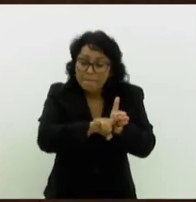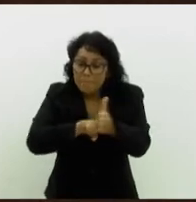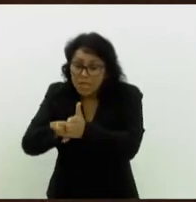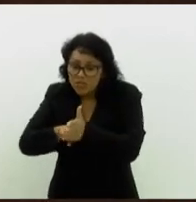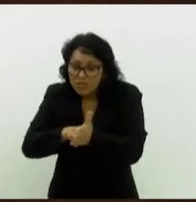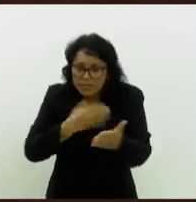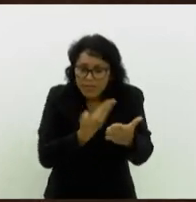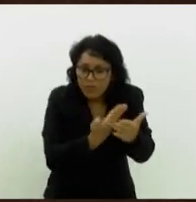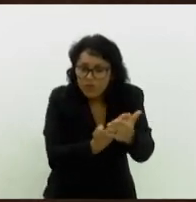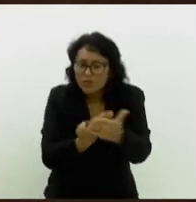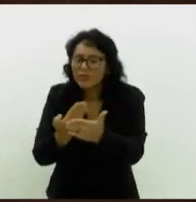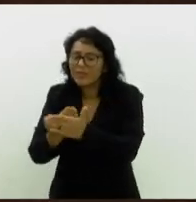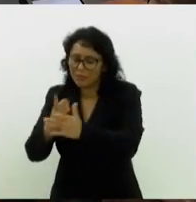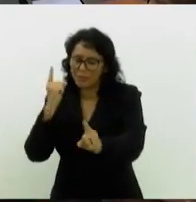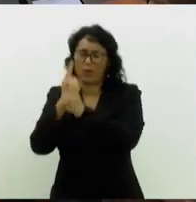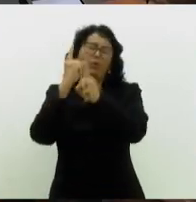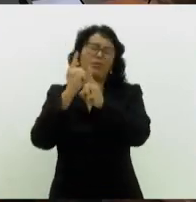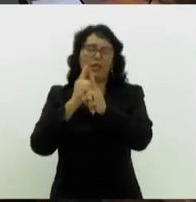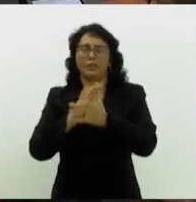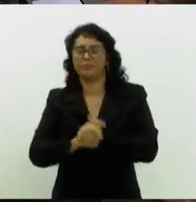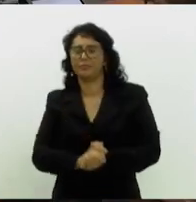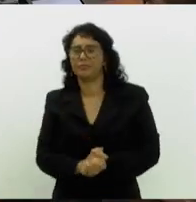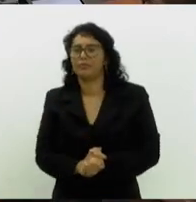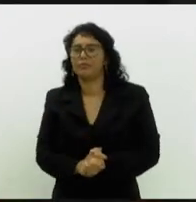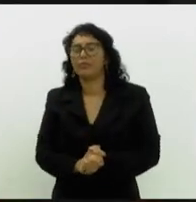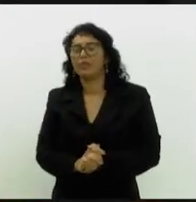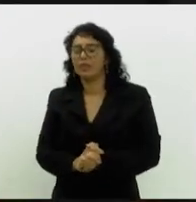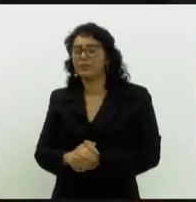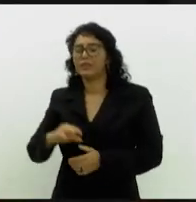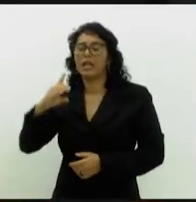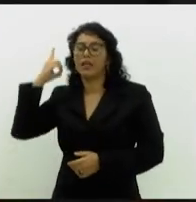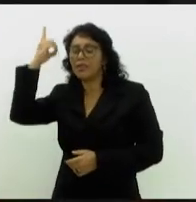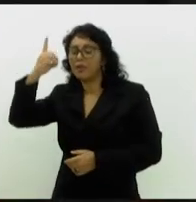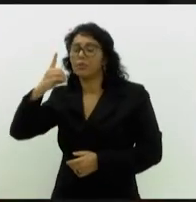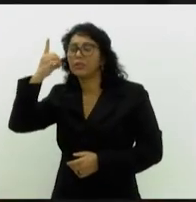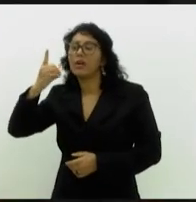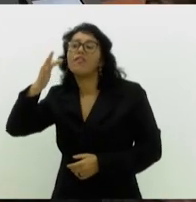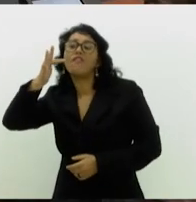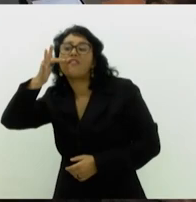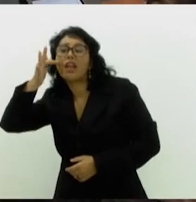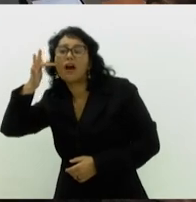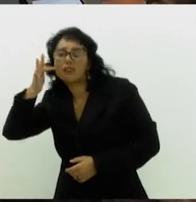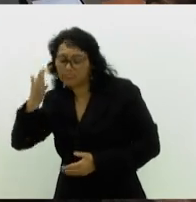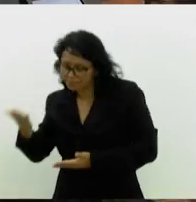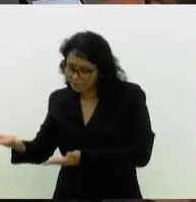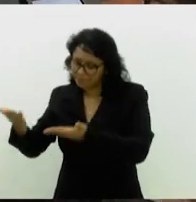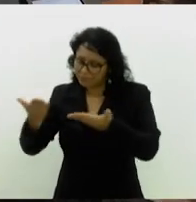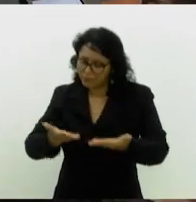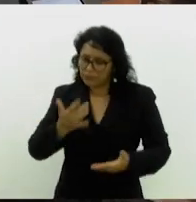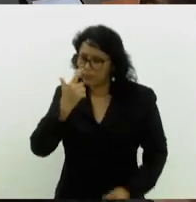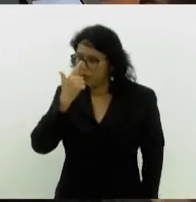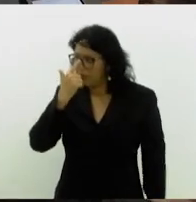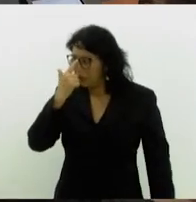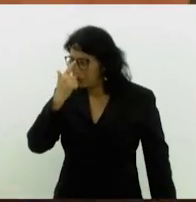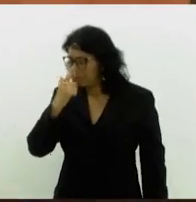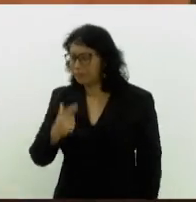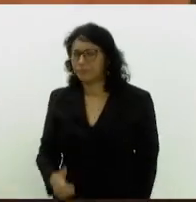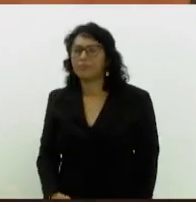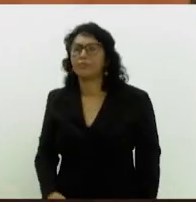tiju Deputado Flávio Serafim da acção de voto pela ordem deputada Presidente